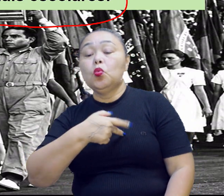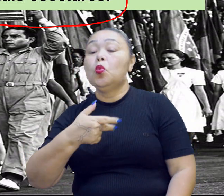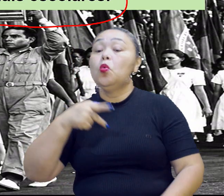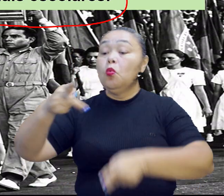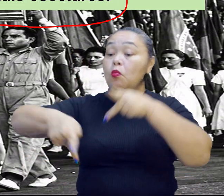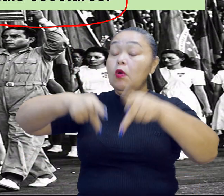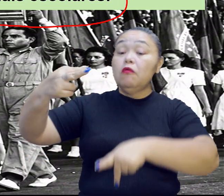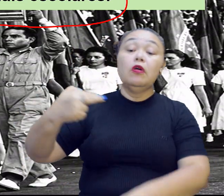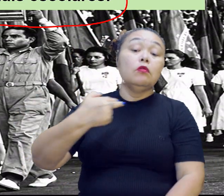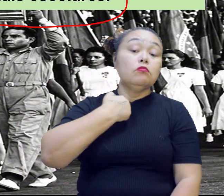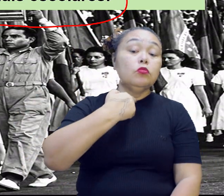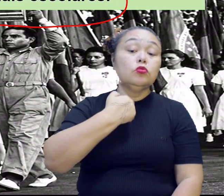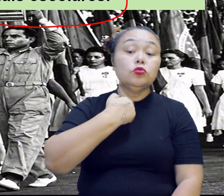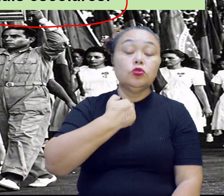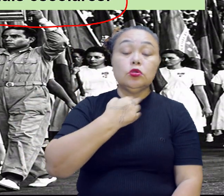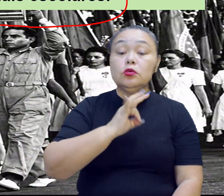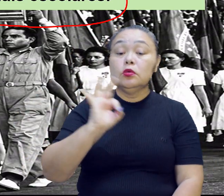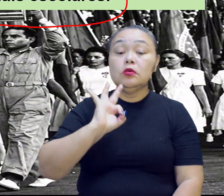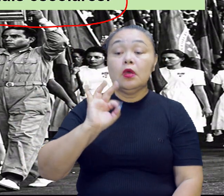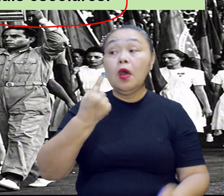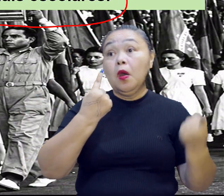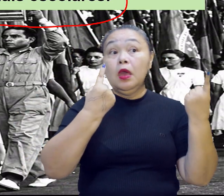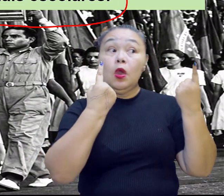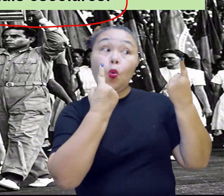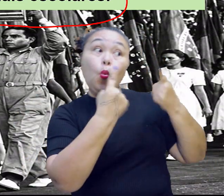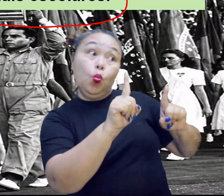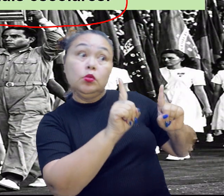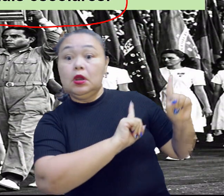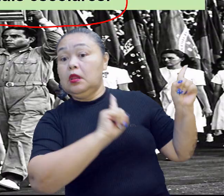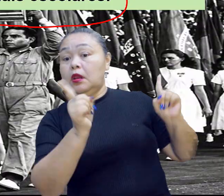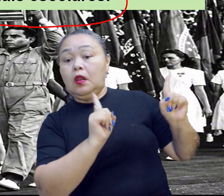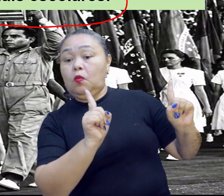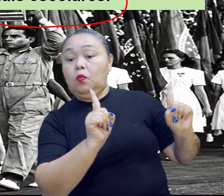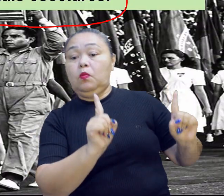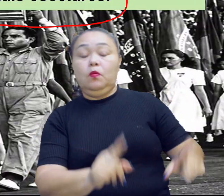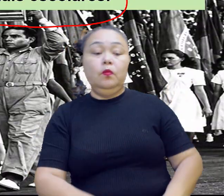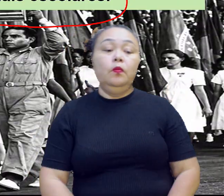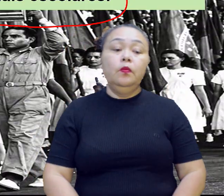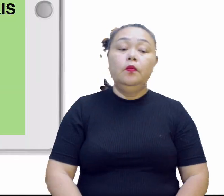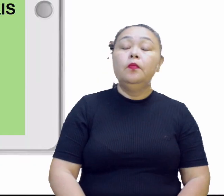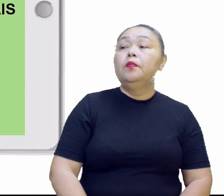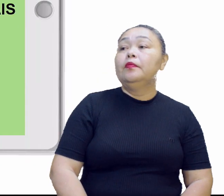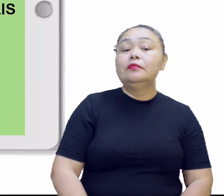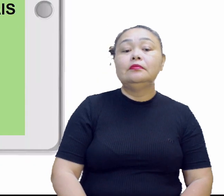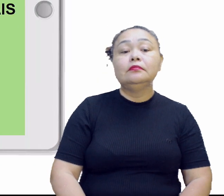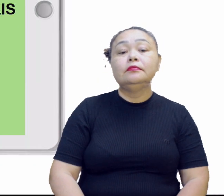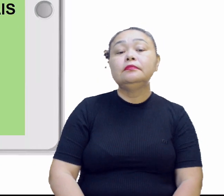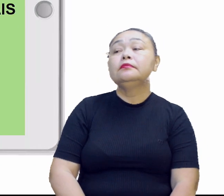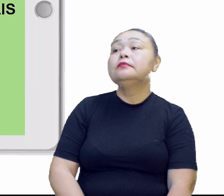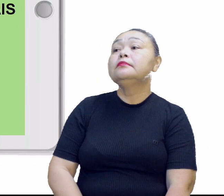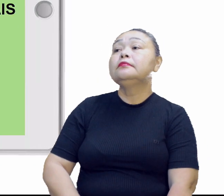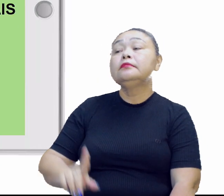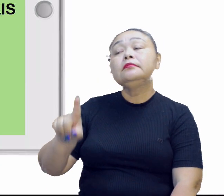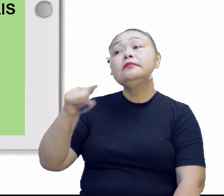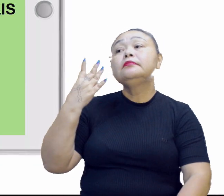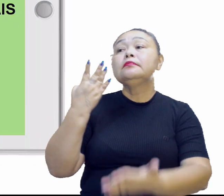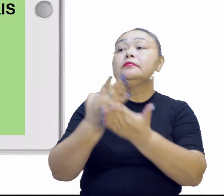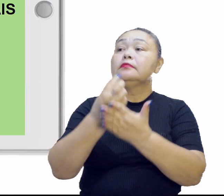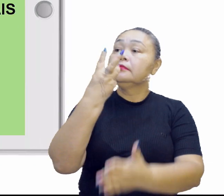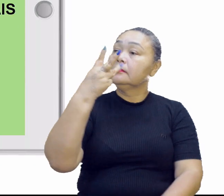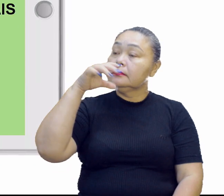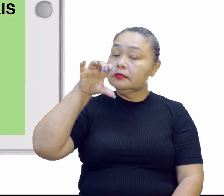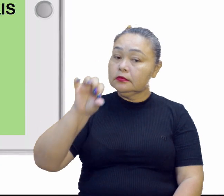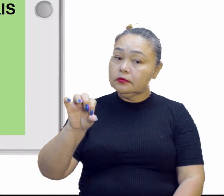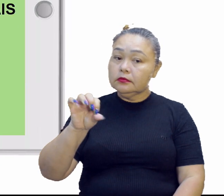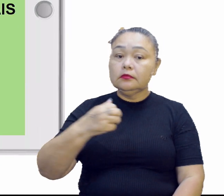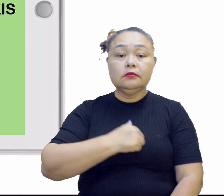povo não podia fazer oposição, certo? Vamos lá. Aula